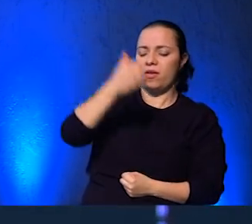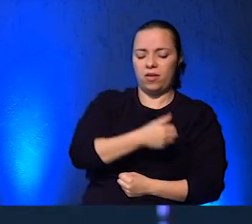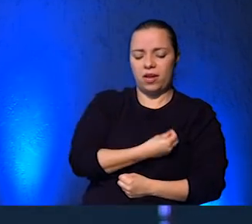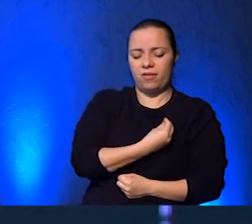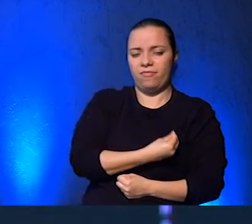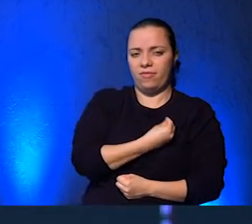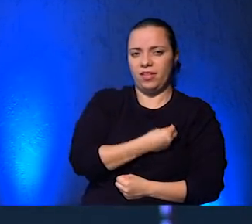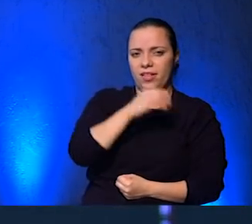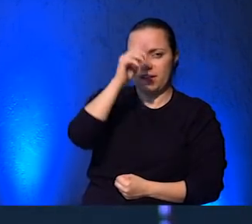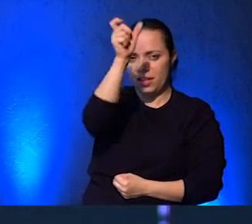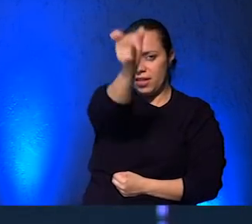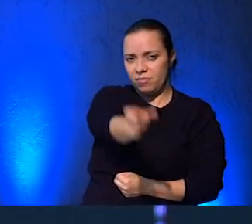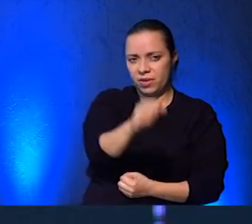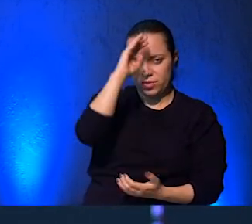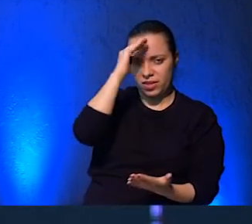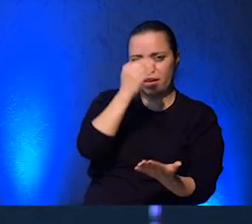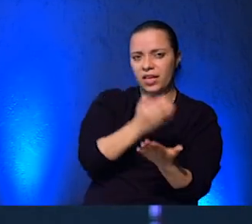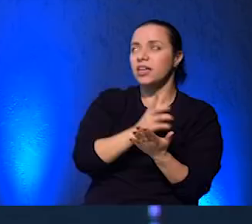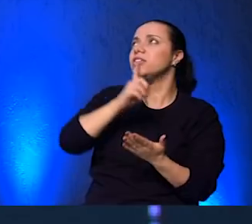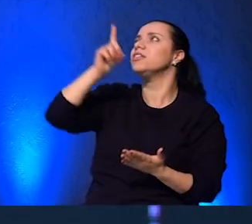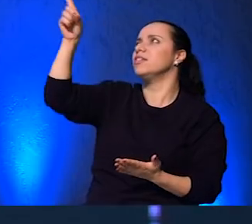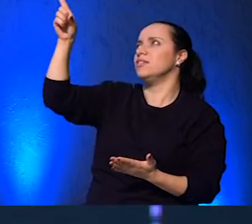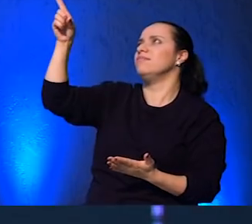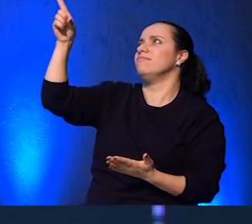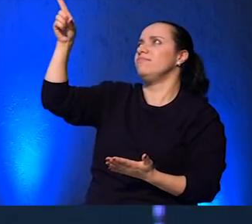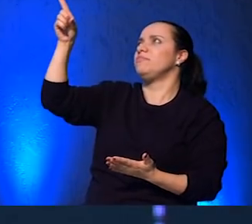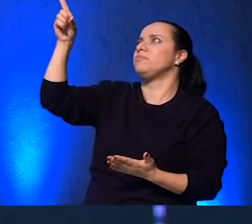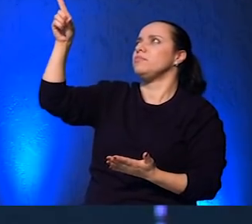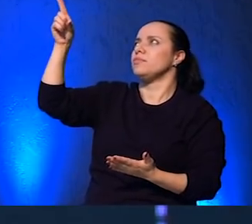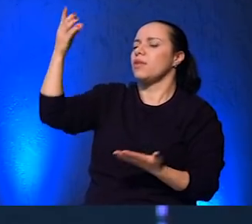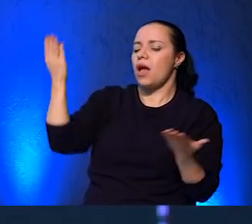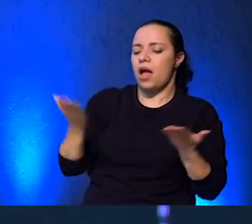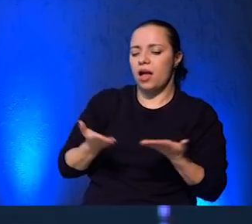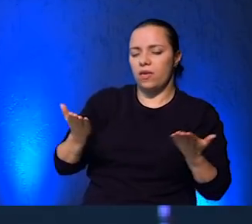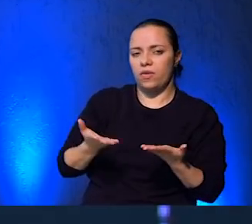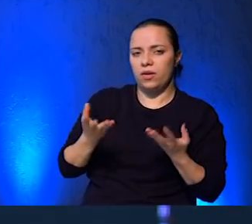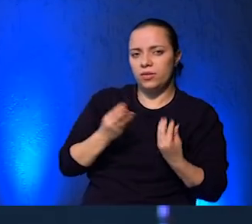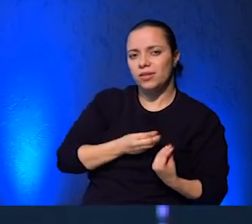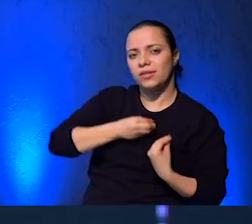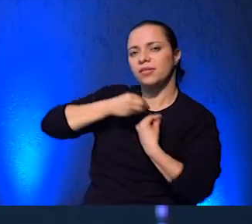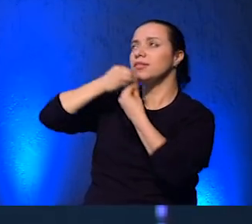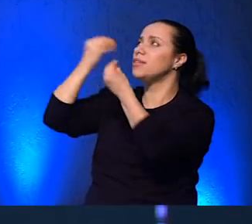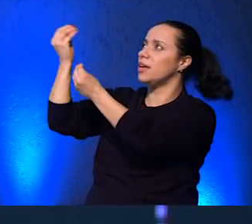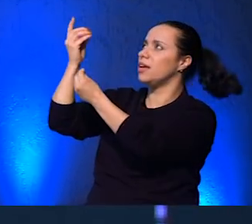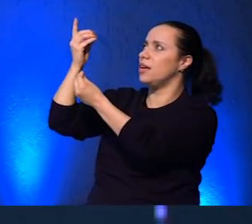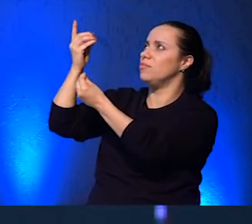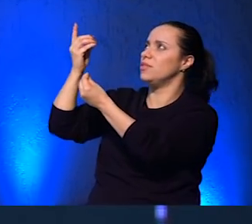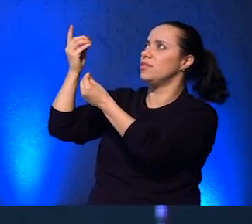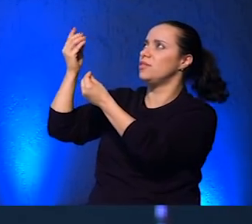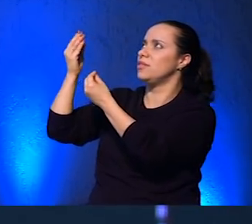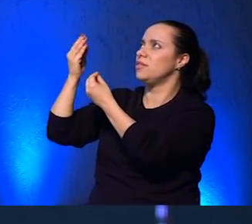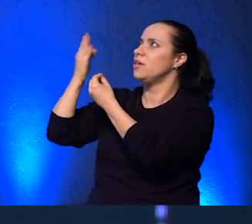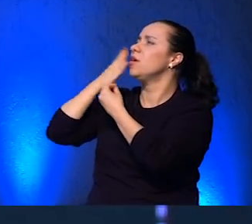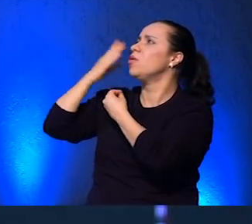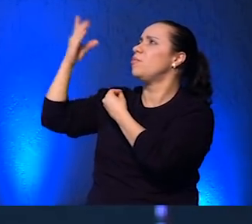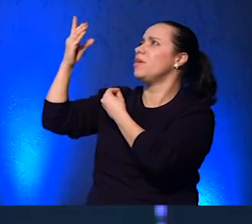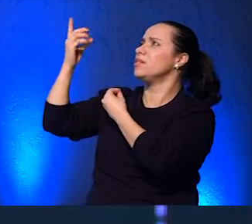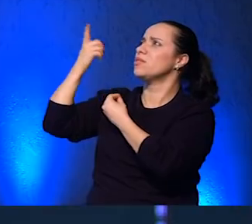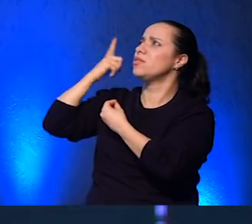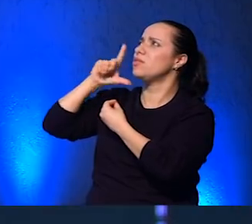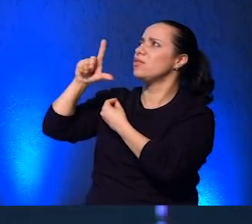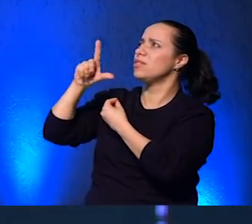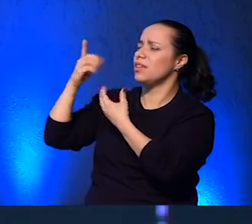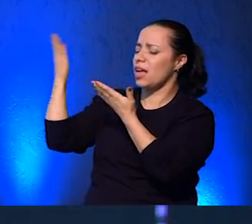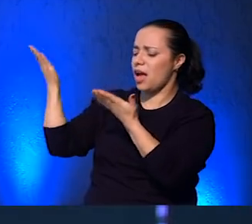em ti o que nós entregamos meu deus entregamos para o senhor e eu peço que os eu recebo agora